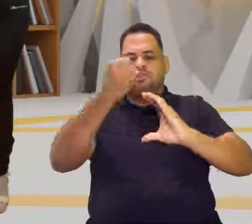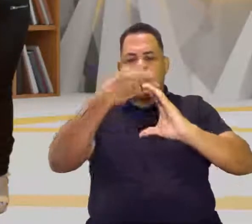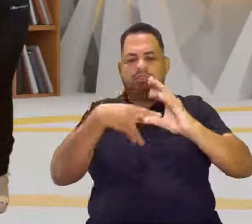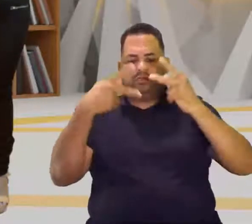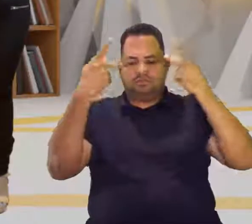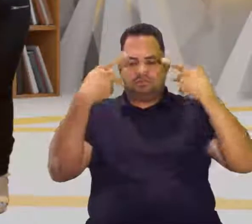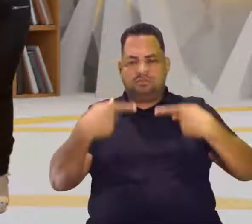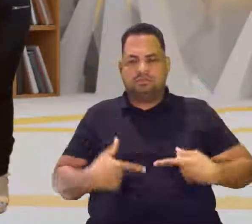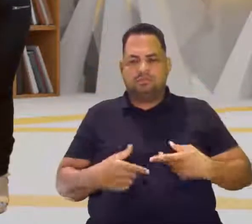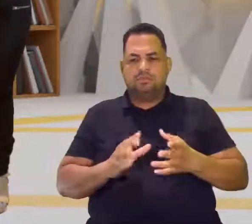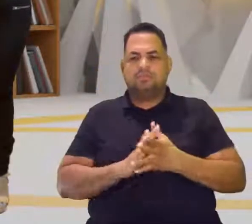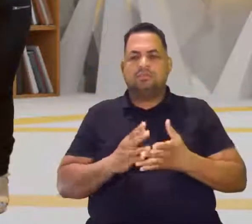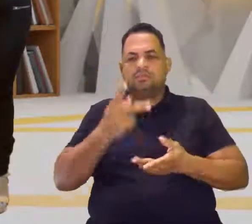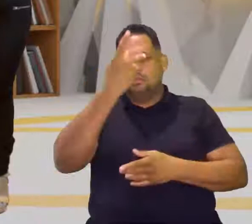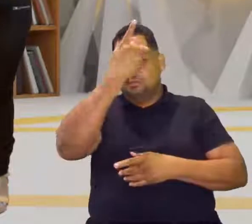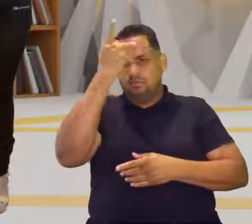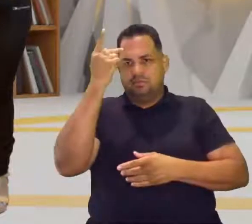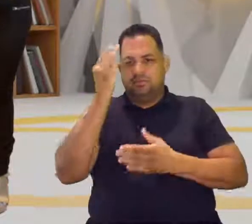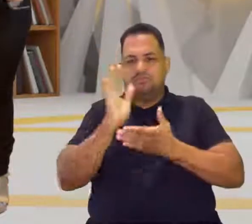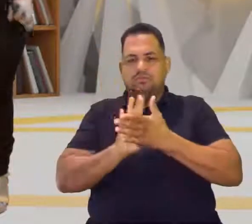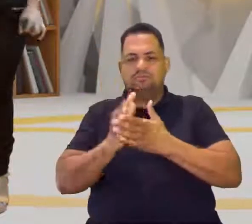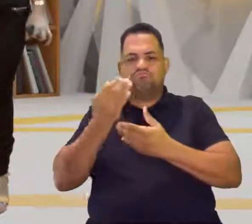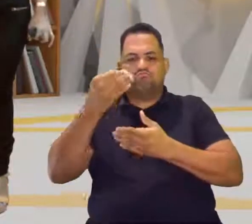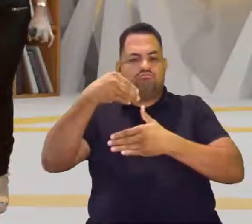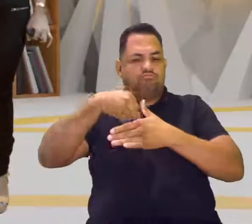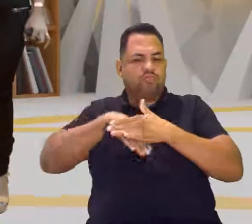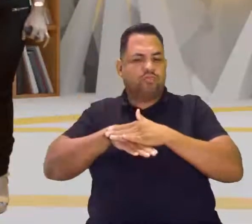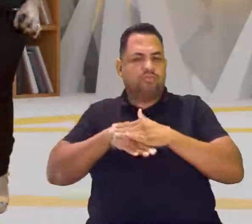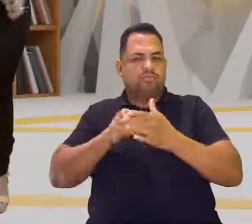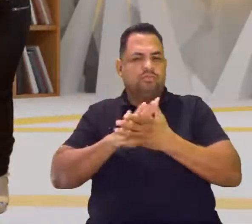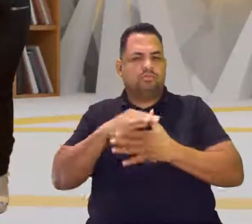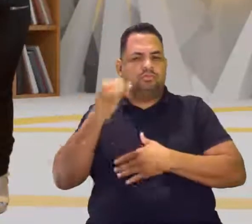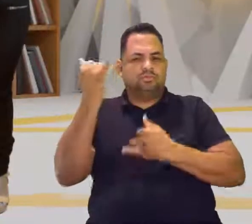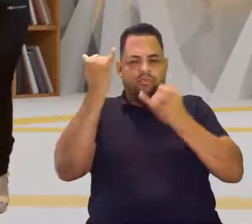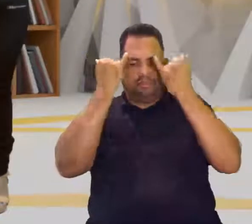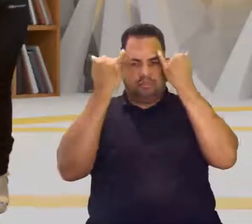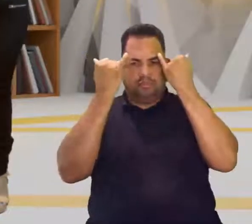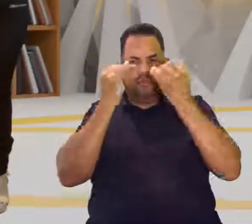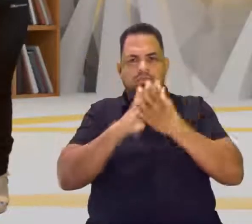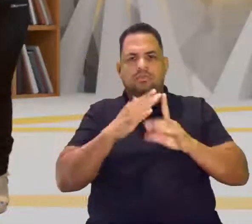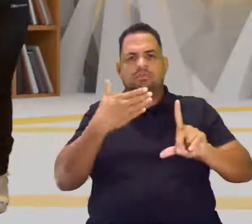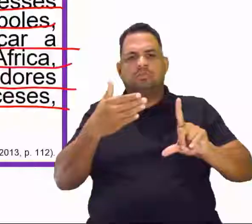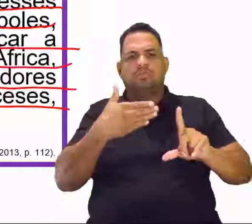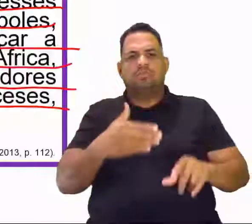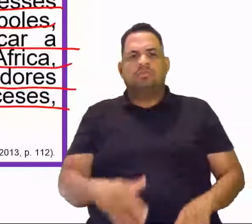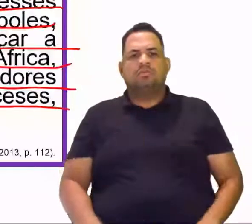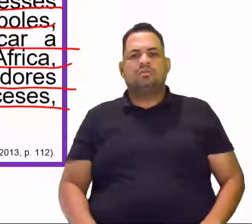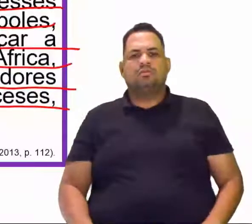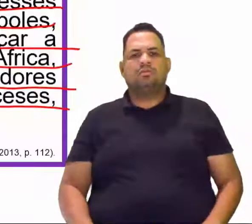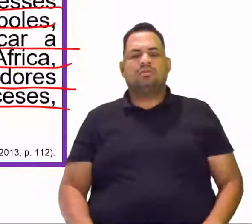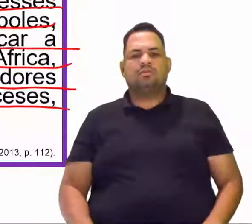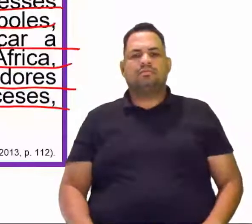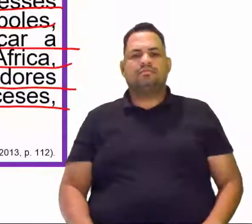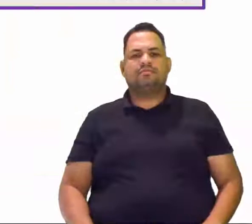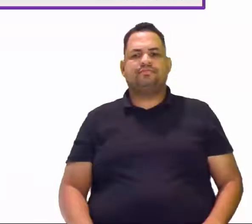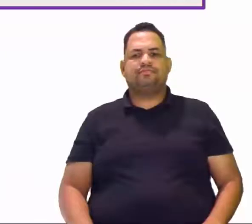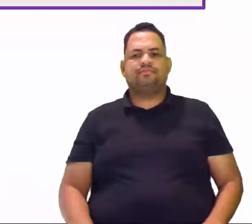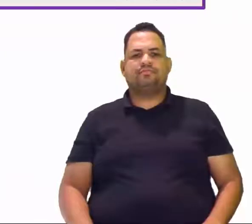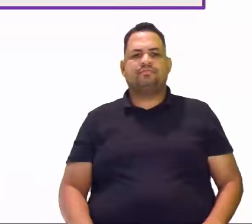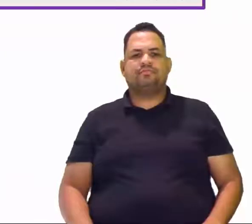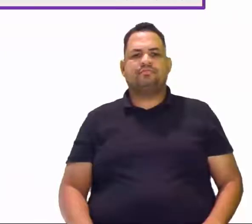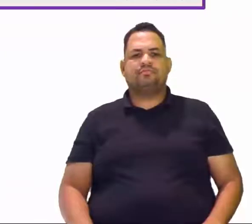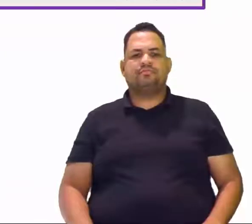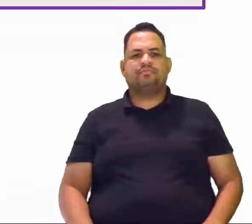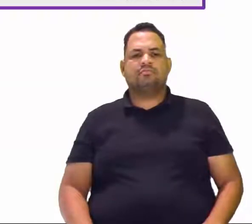tá então Guarda essa informação que a gente vai falar mais sobre isso então vamos ao quadro Olha só